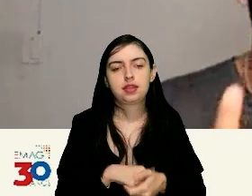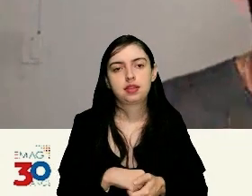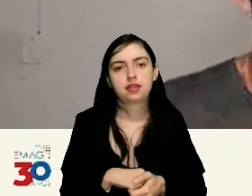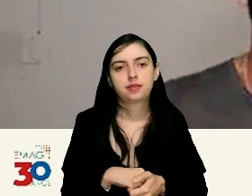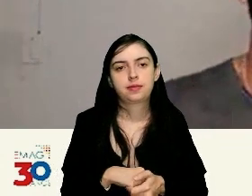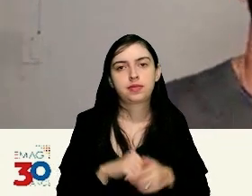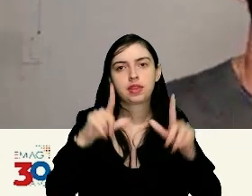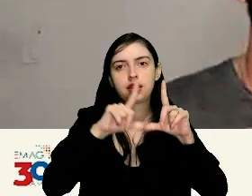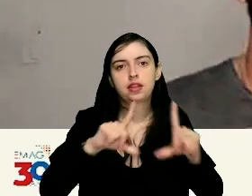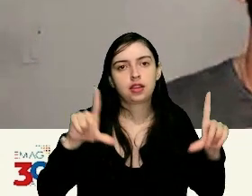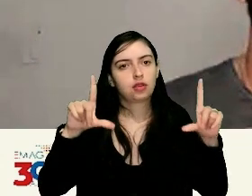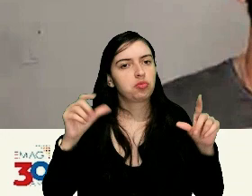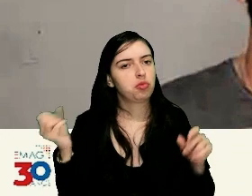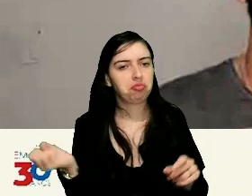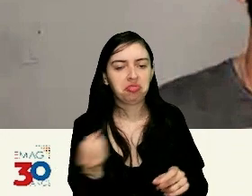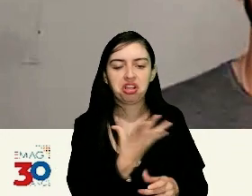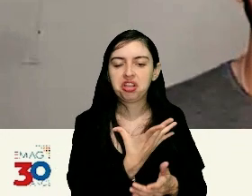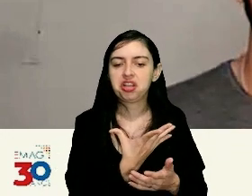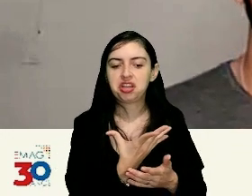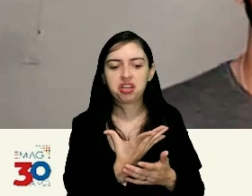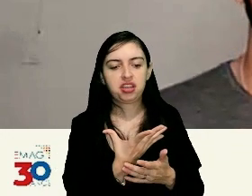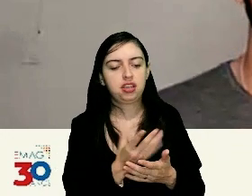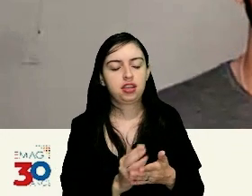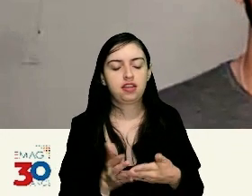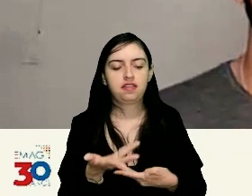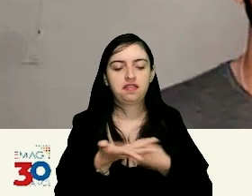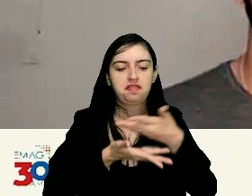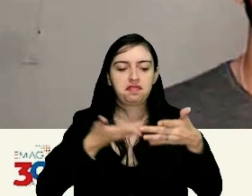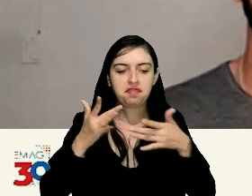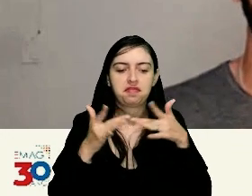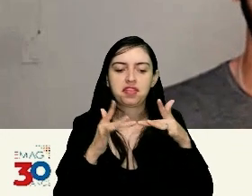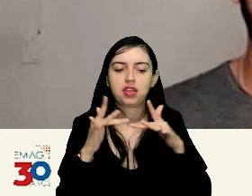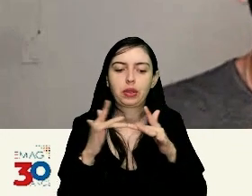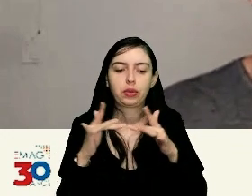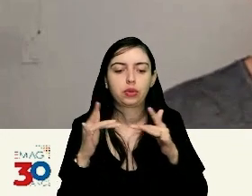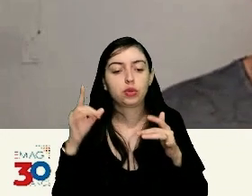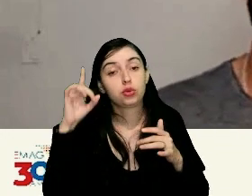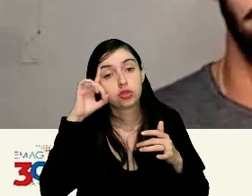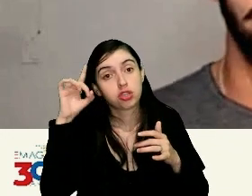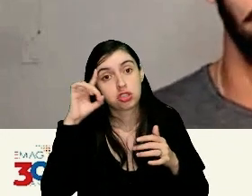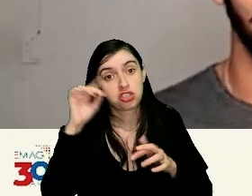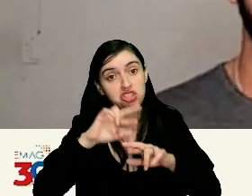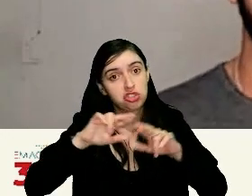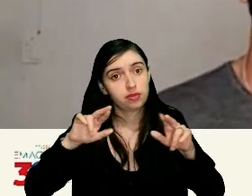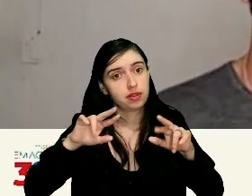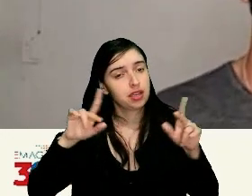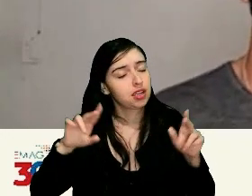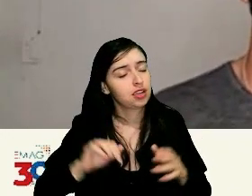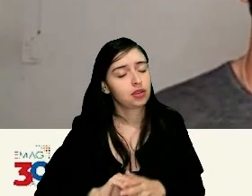criam vínculo, porque eu não estou no dia a dia. E a gente tem que falar sobre isso. Tela não cria vínculo.